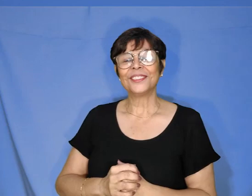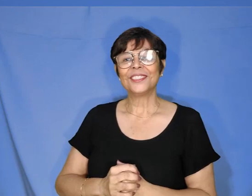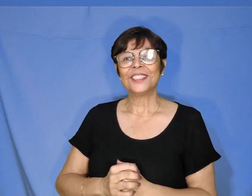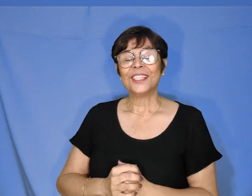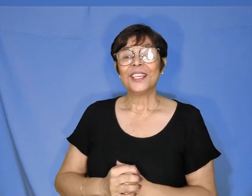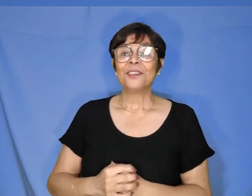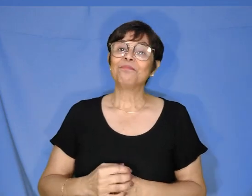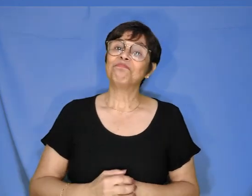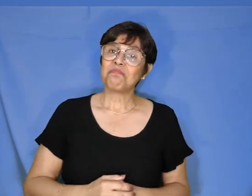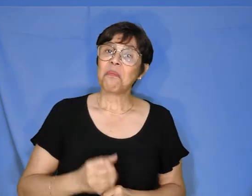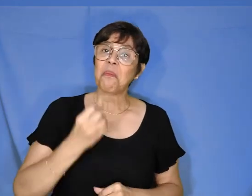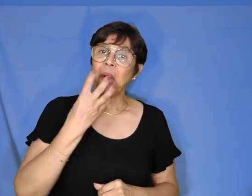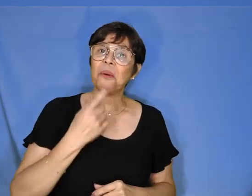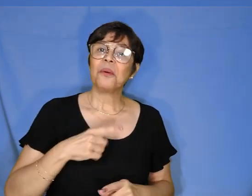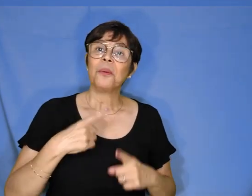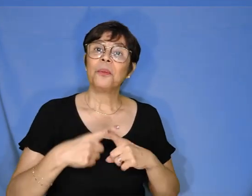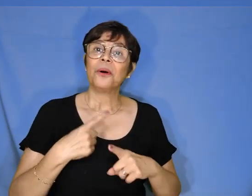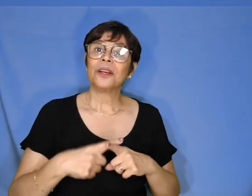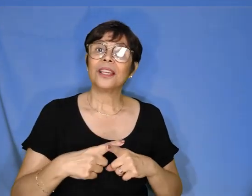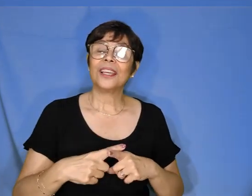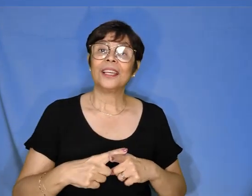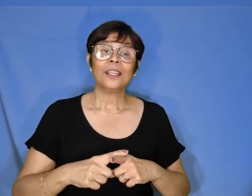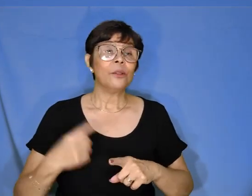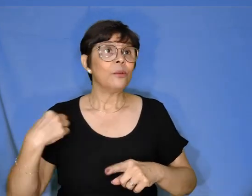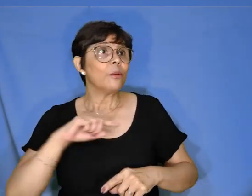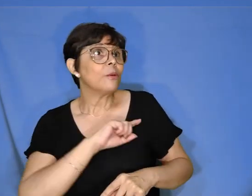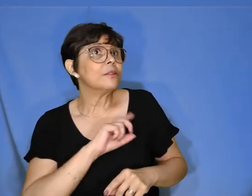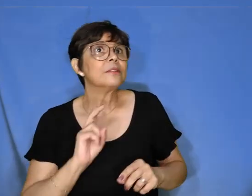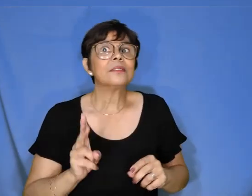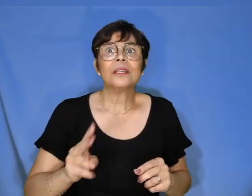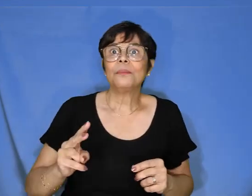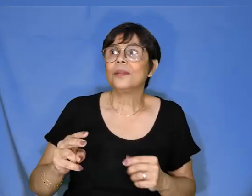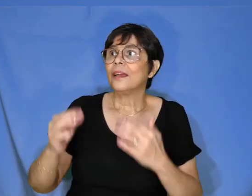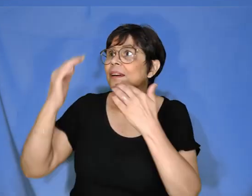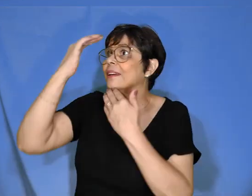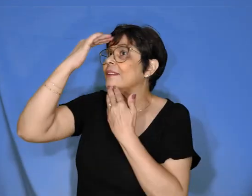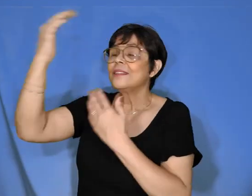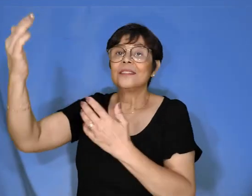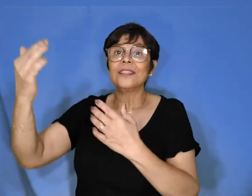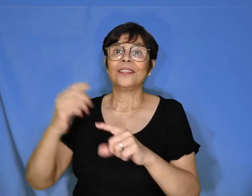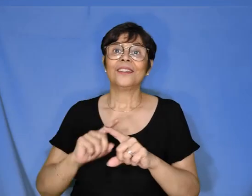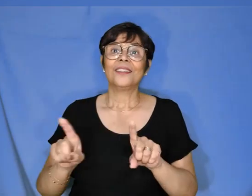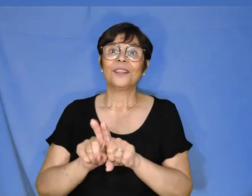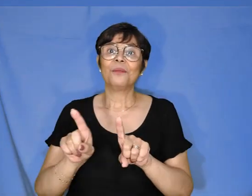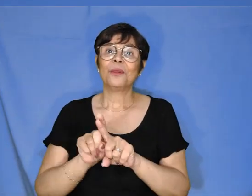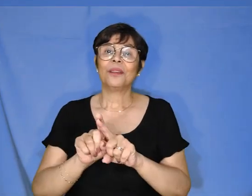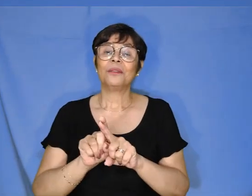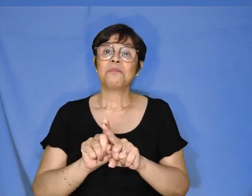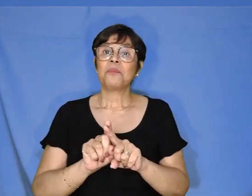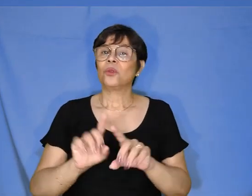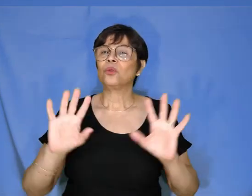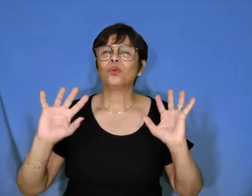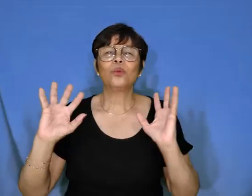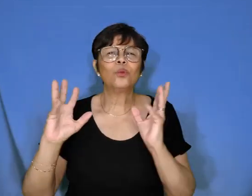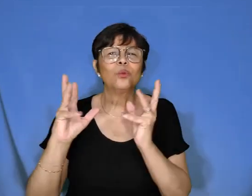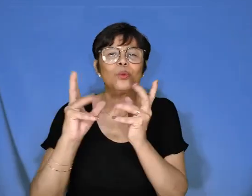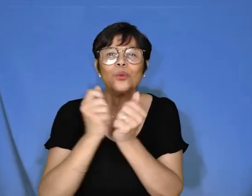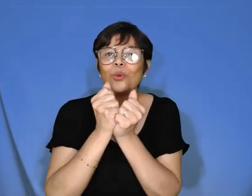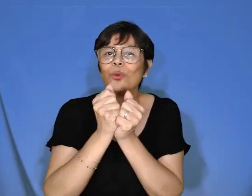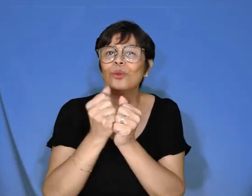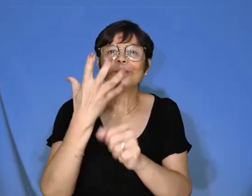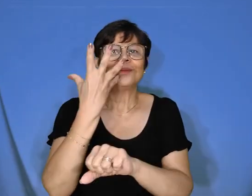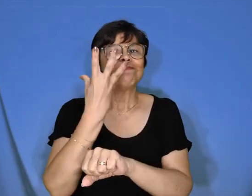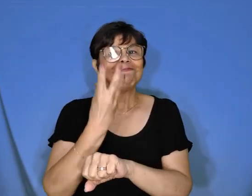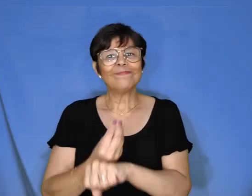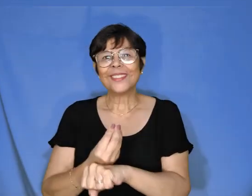ele está falando no contexto da carta. Dá graças a Deus pela igreja, graças a Deus pela eleição, graças a Deus